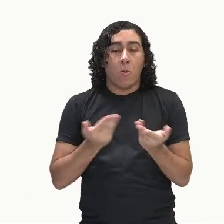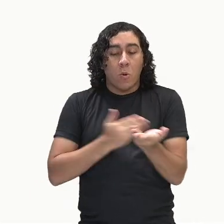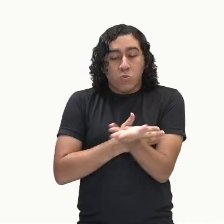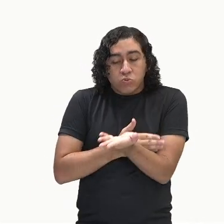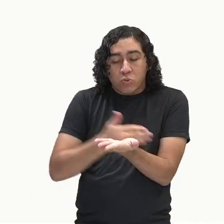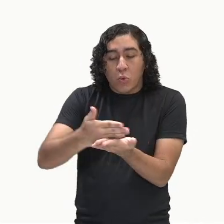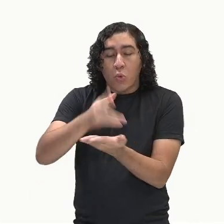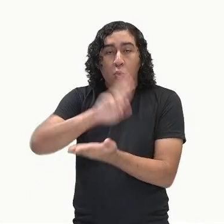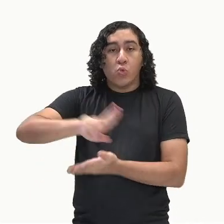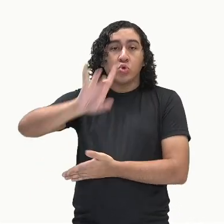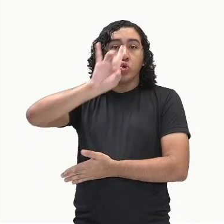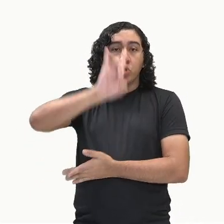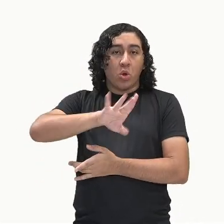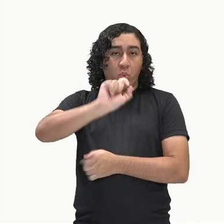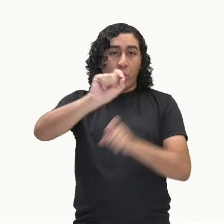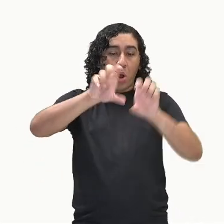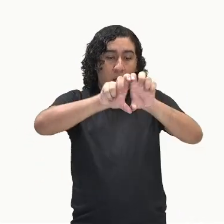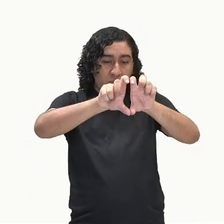fórmula geral